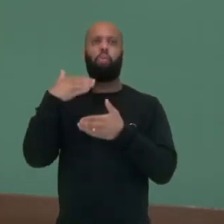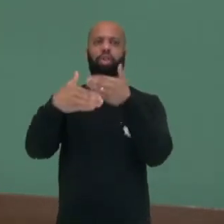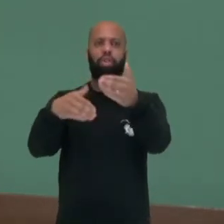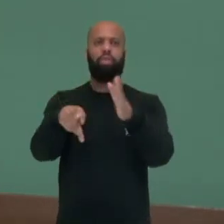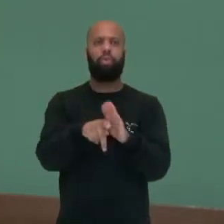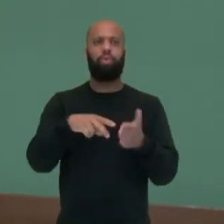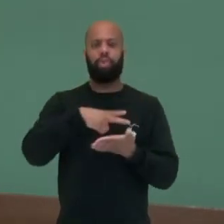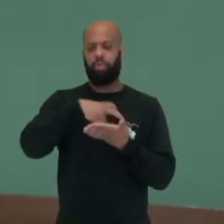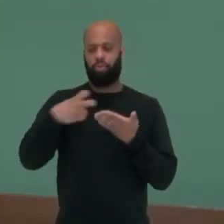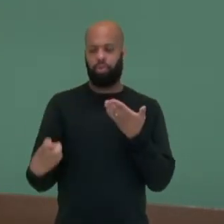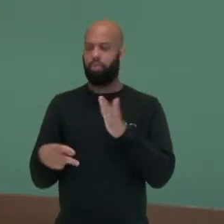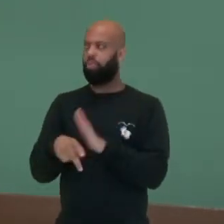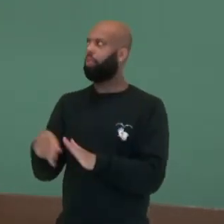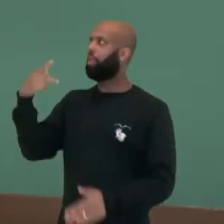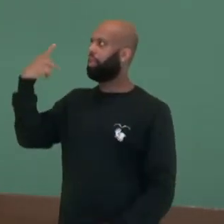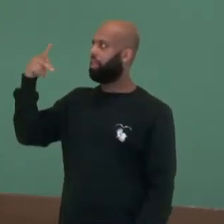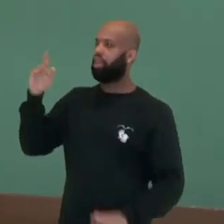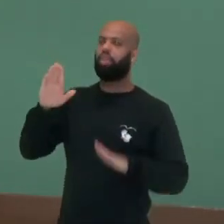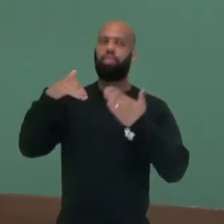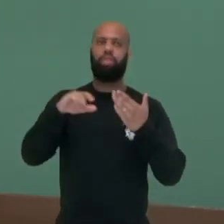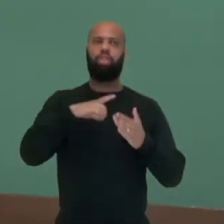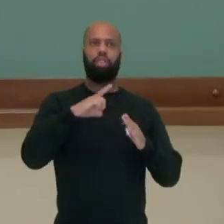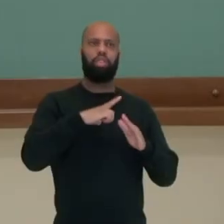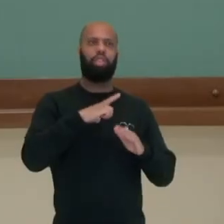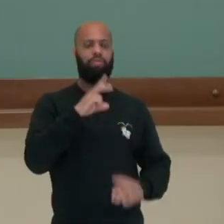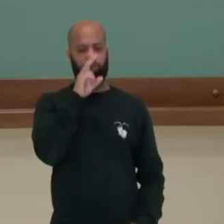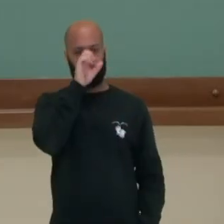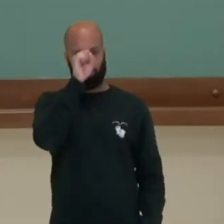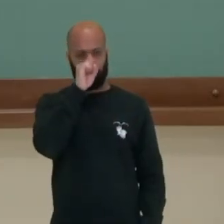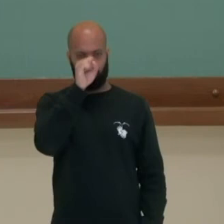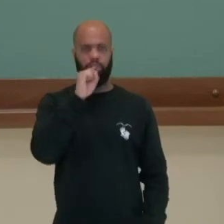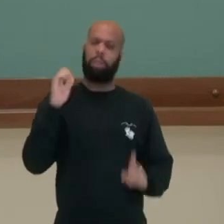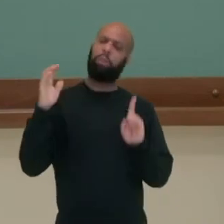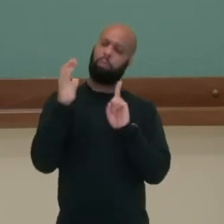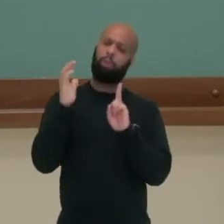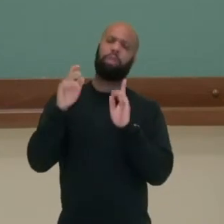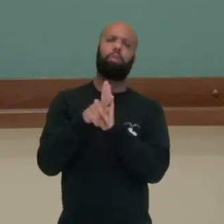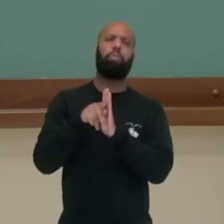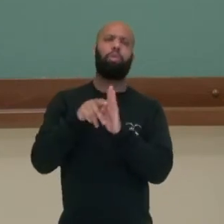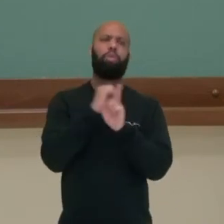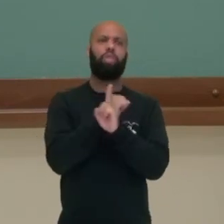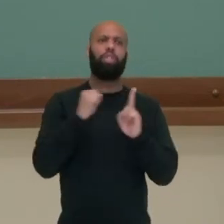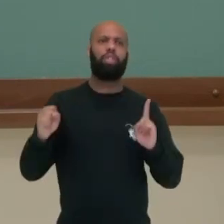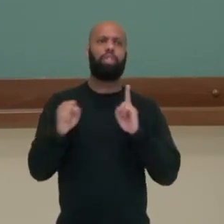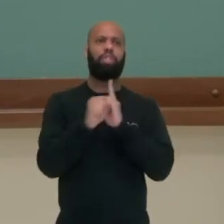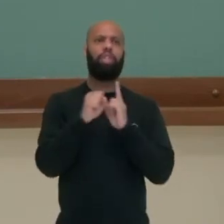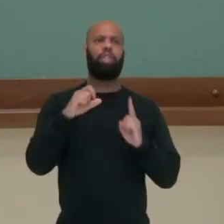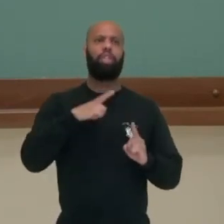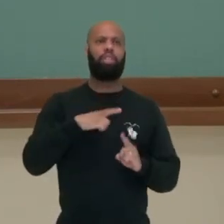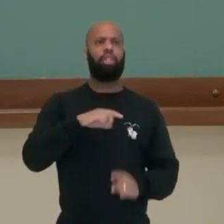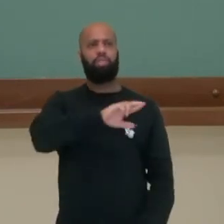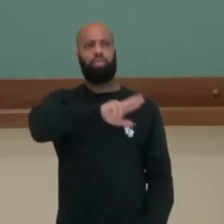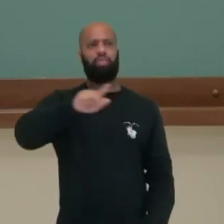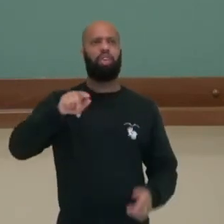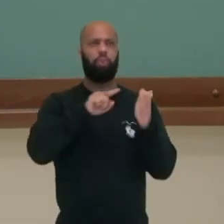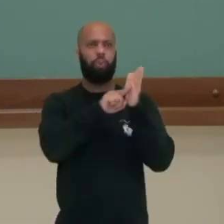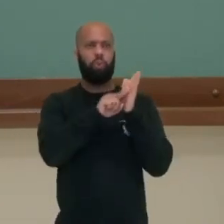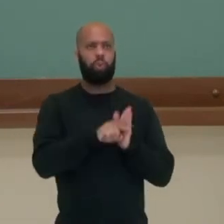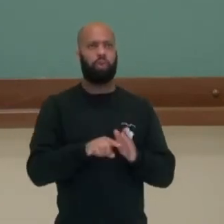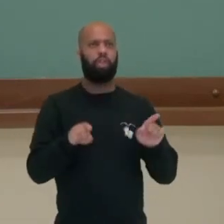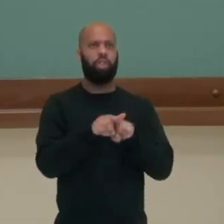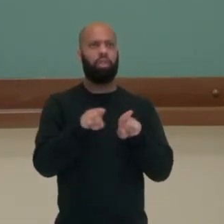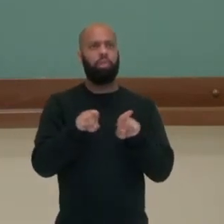de impeachment de Fernando Collor? Com forte pressão da sociedade, a partir de todas as investigações e